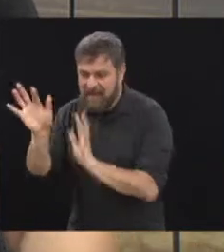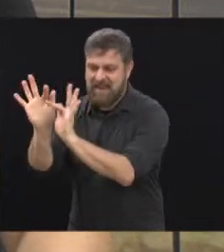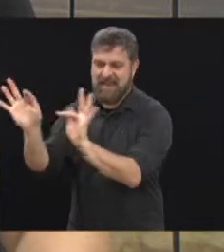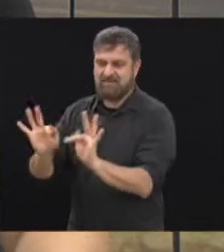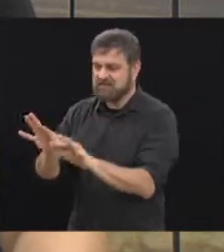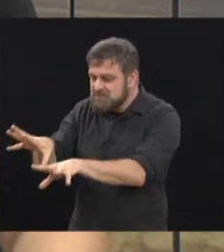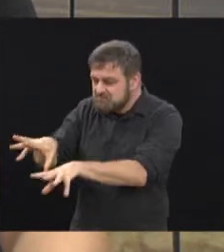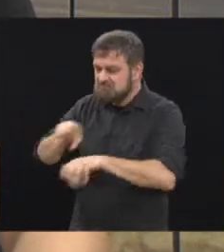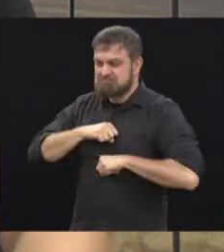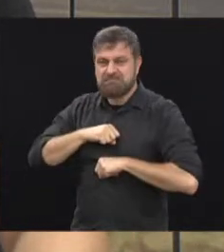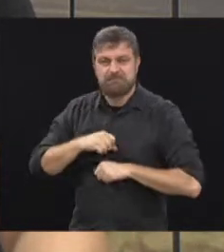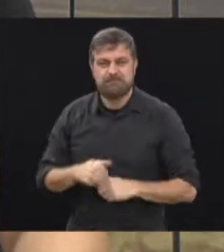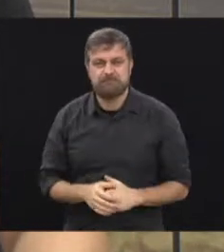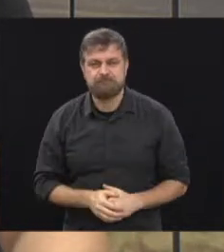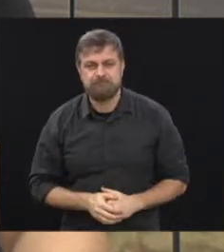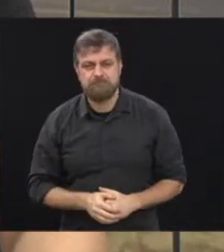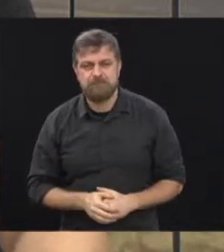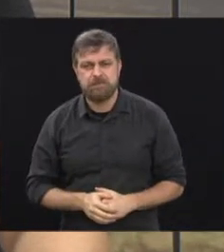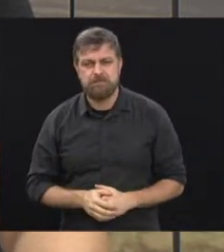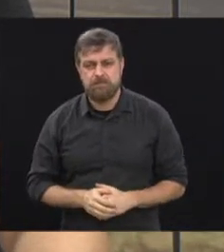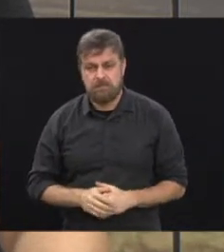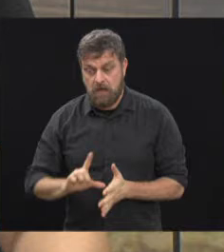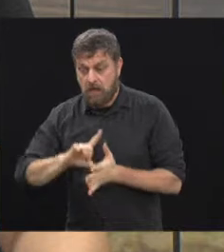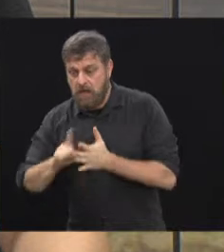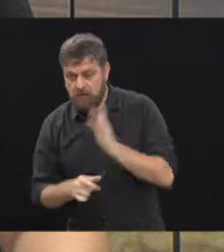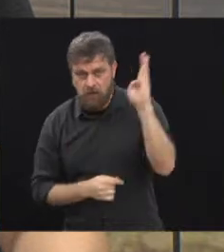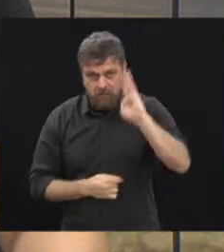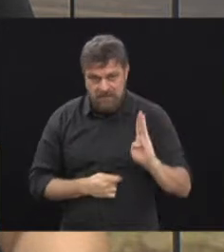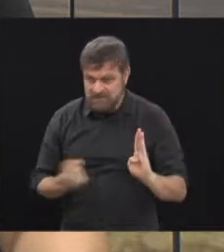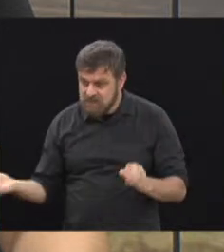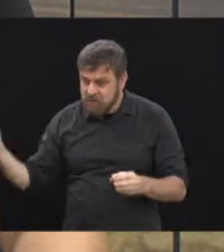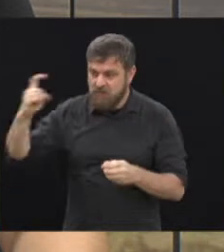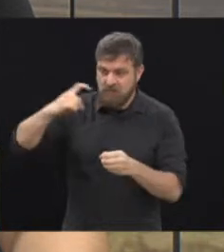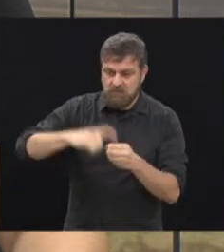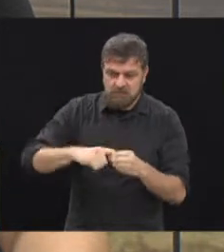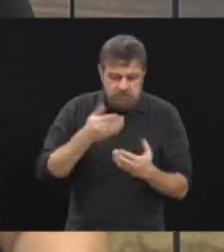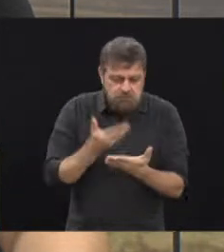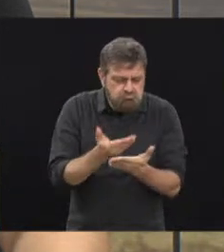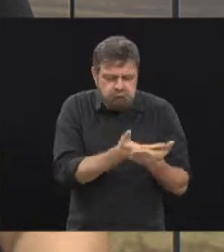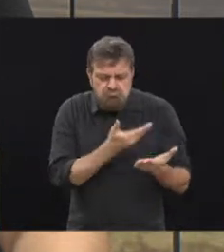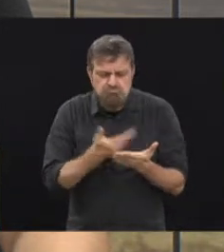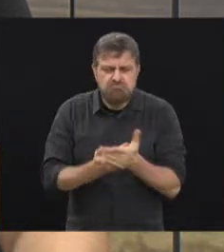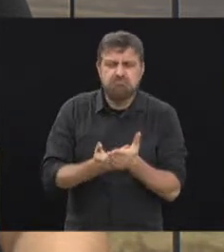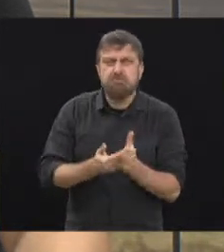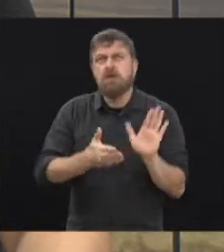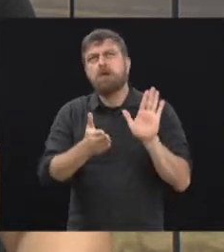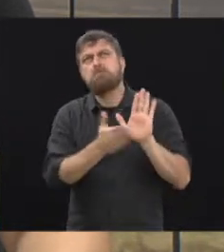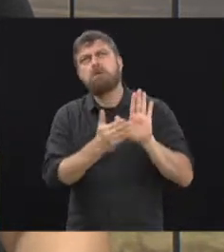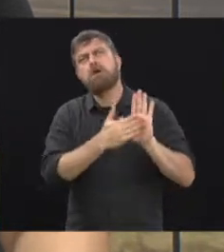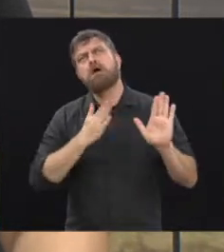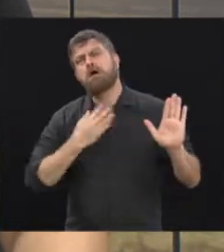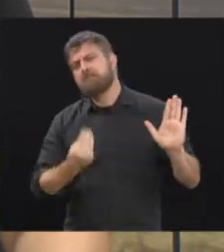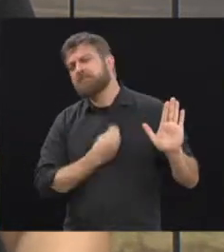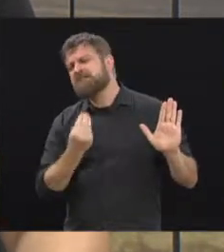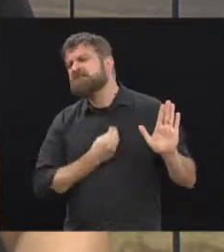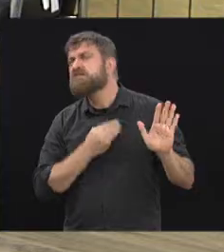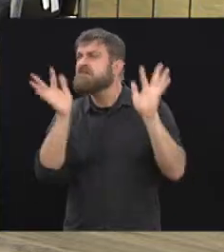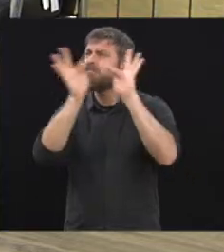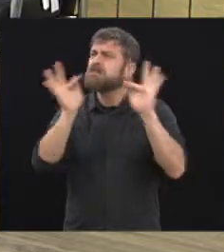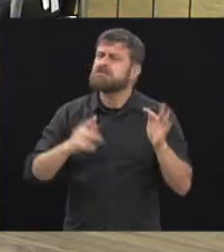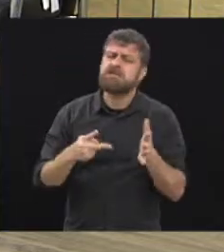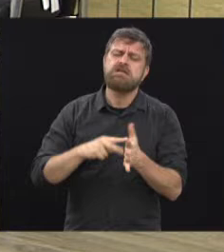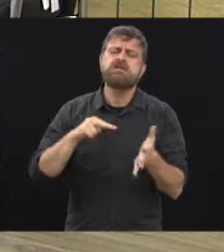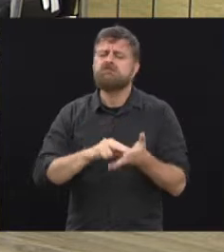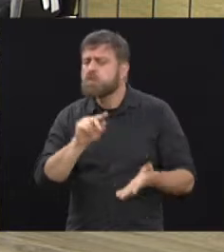cotidiano. E quando eu voltei, eu comecei a estudar o que é propósito de vida, felicidade,